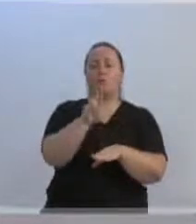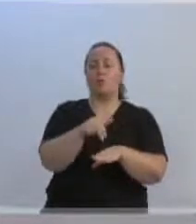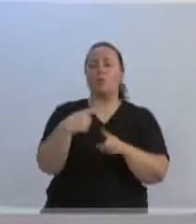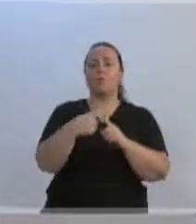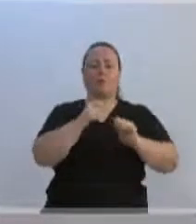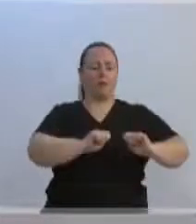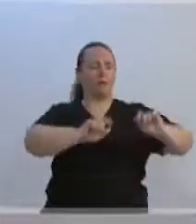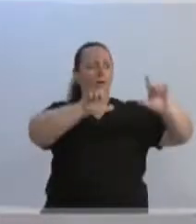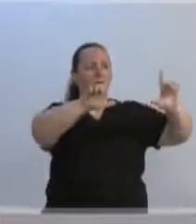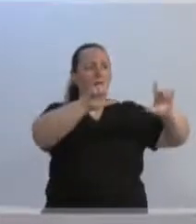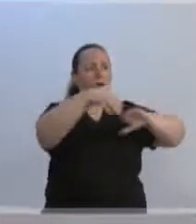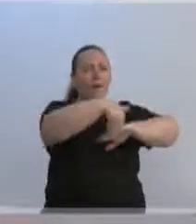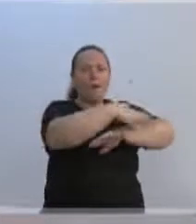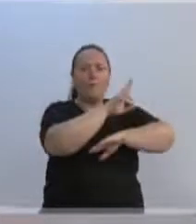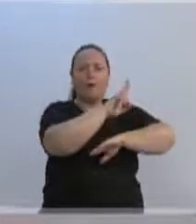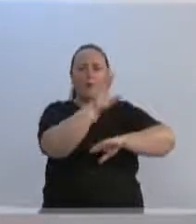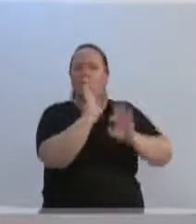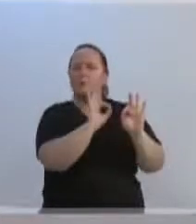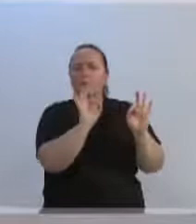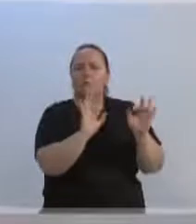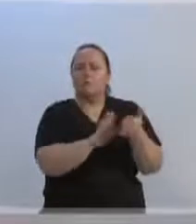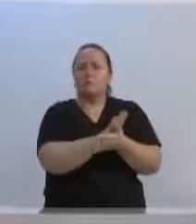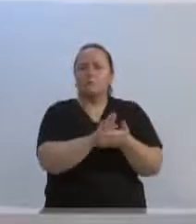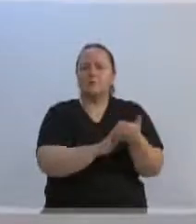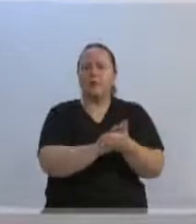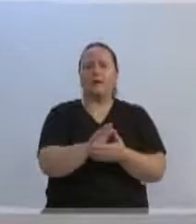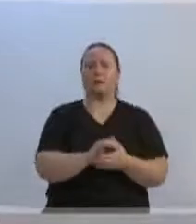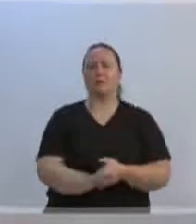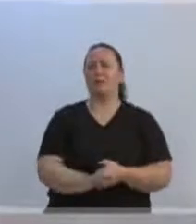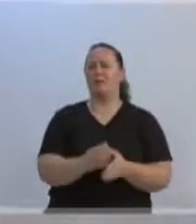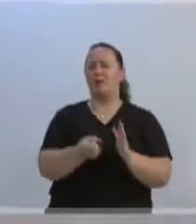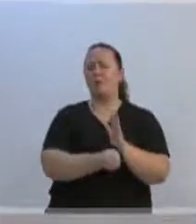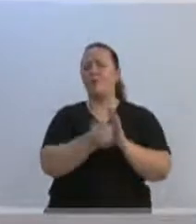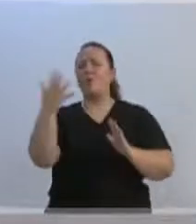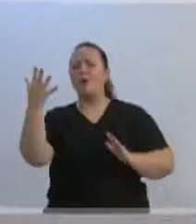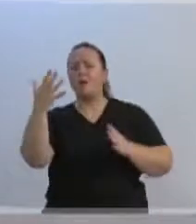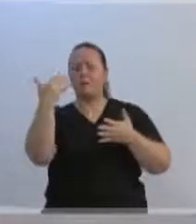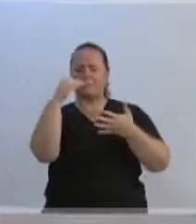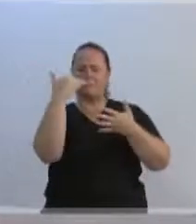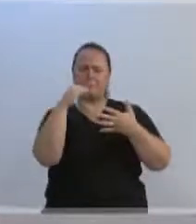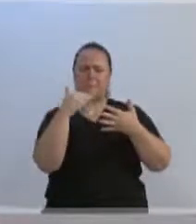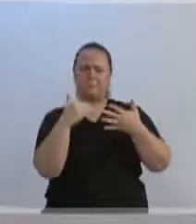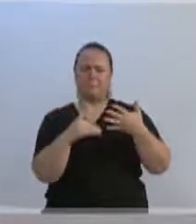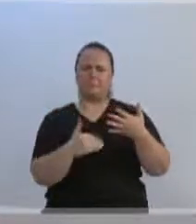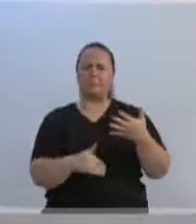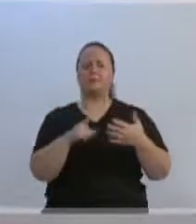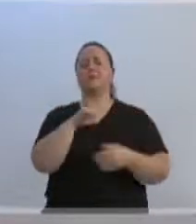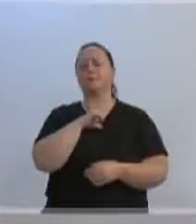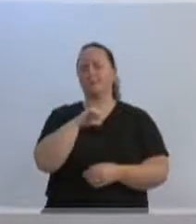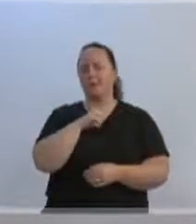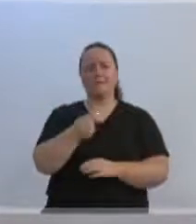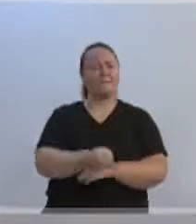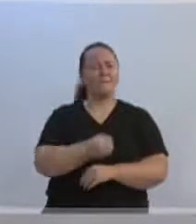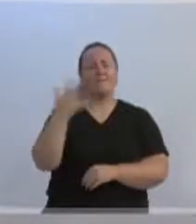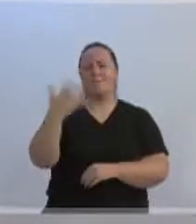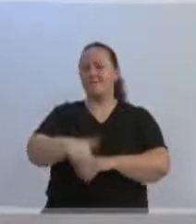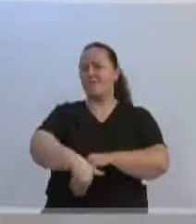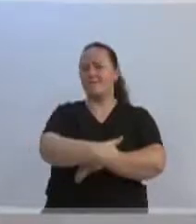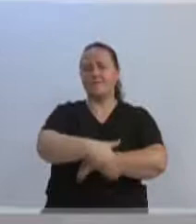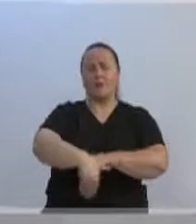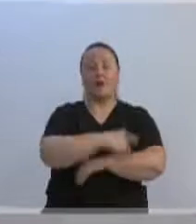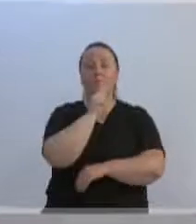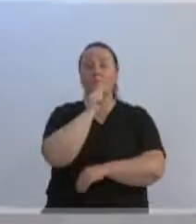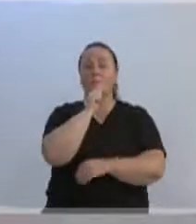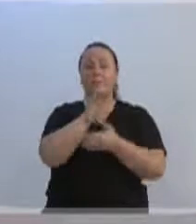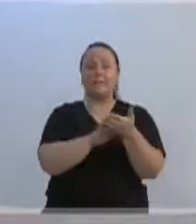da vila união bromberg vila feliz pedro krauss araranguá garuva centrou figueira filiei cmvm de artur e inúmeras outras é